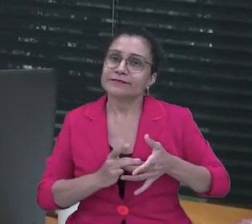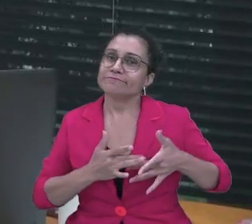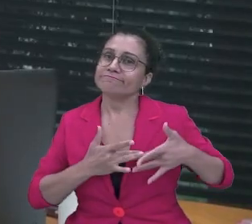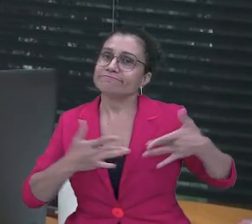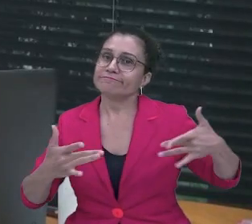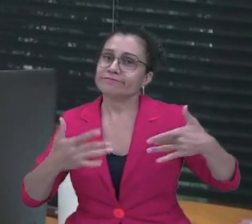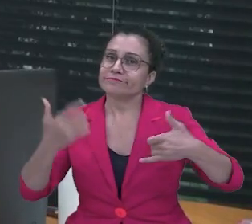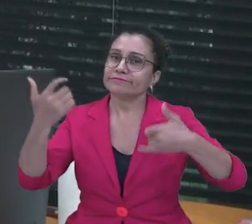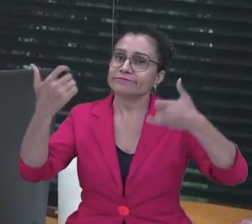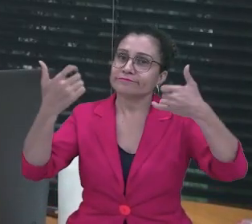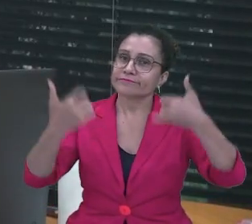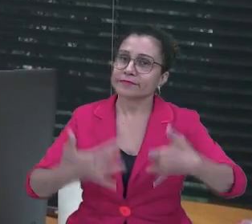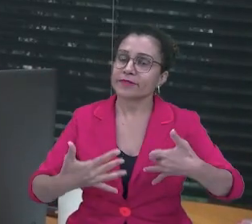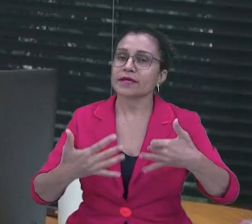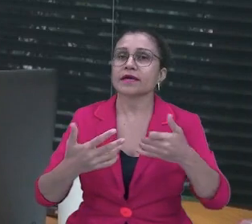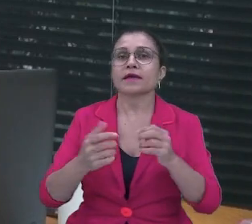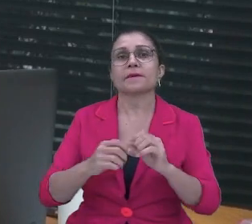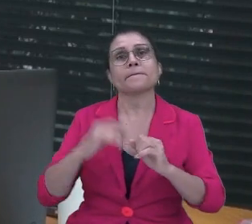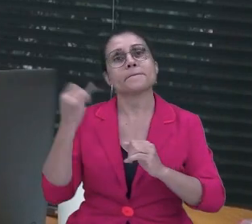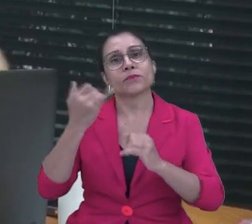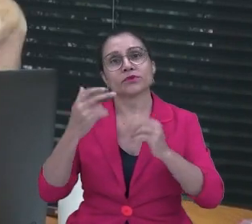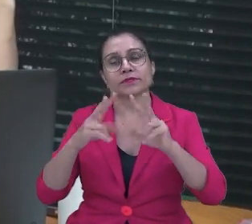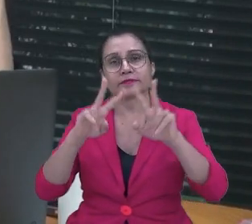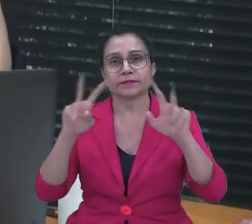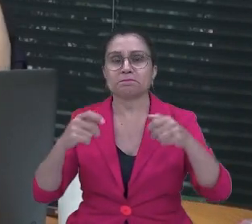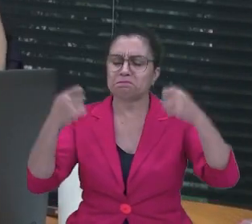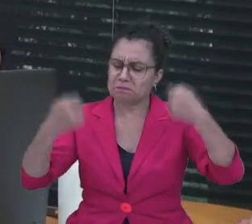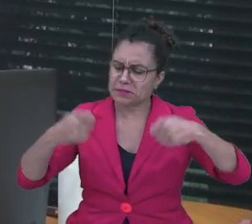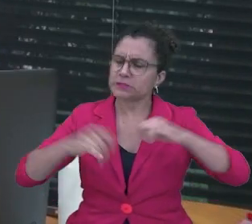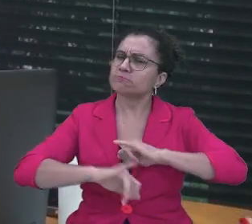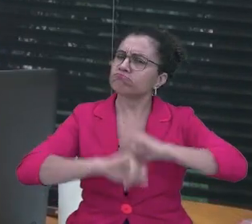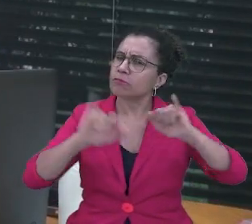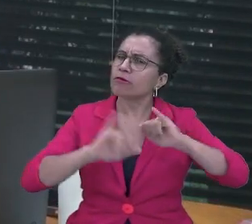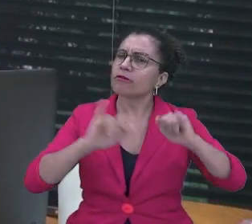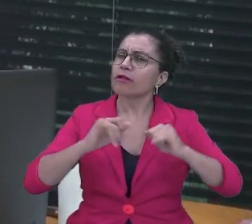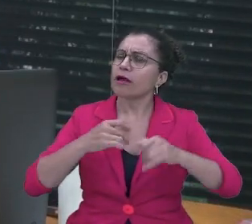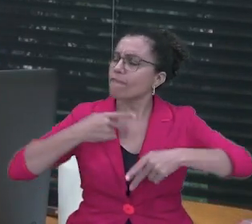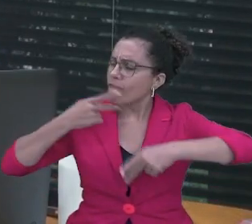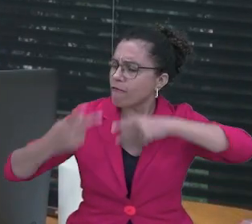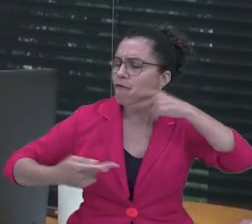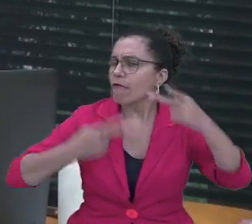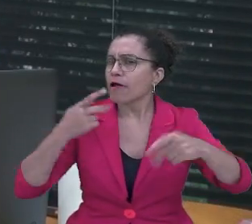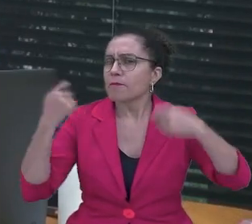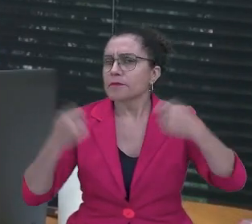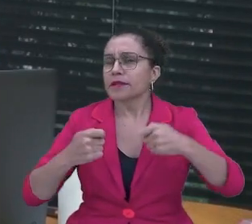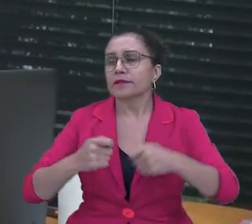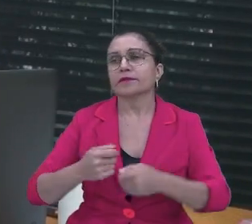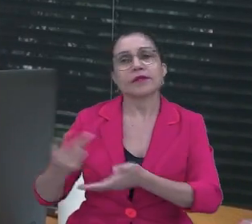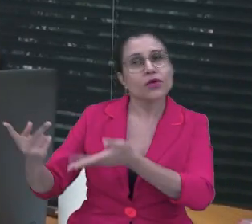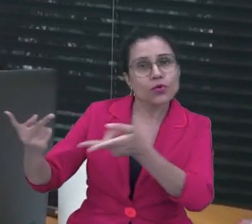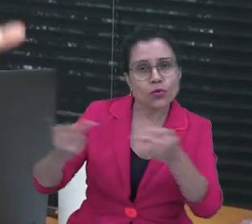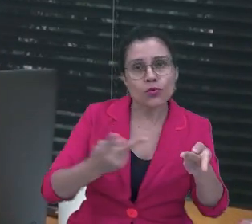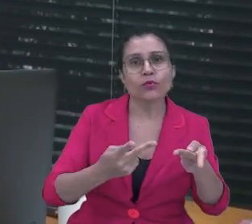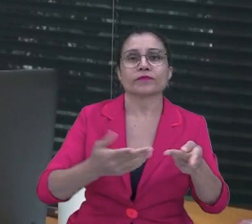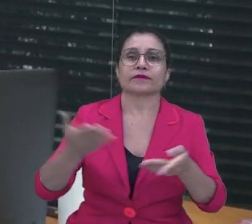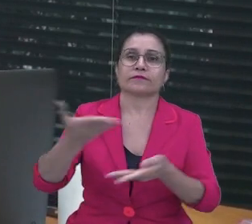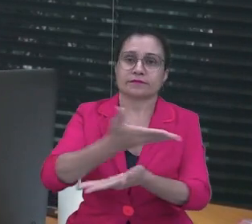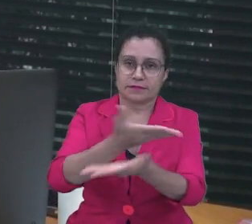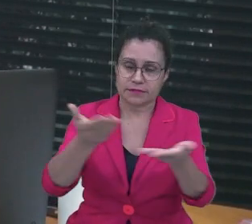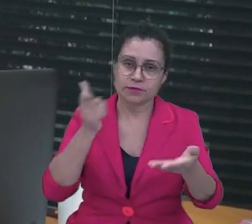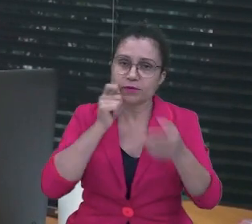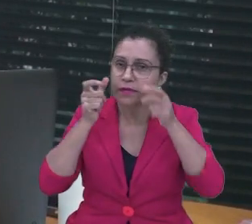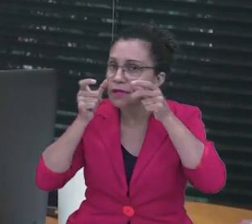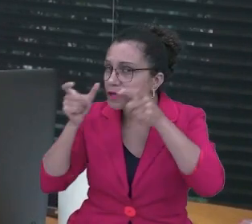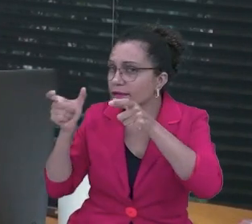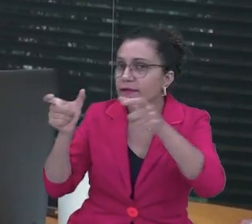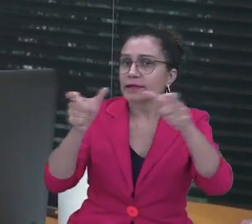importante, né, relevante tema. Precisamos falar. Precisamos falar, e convidamos você, mulher, que nos ouve, que